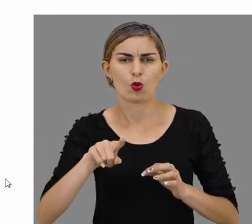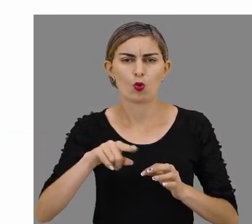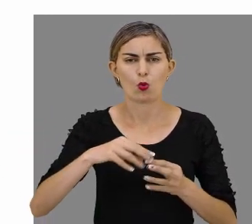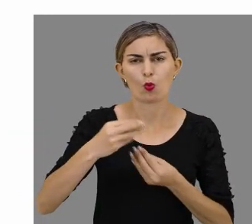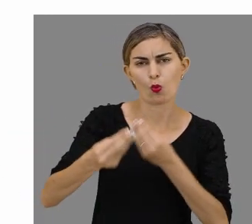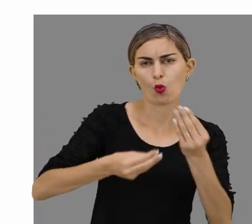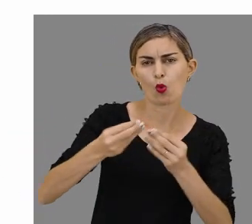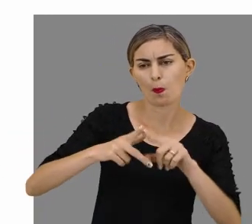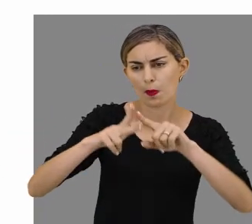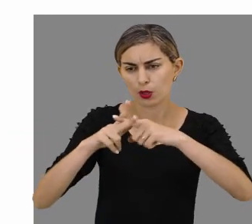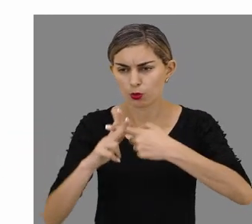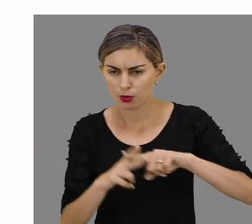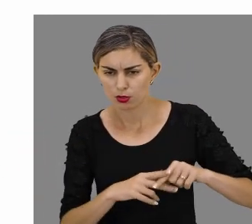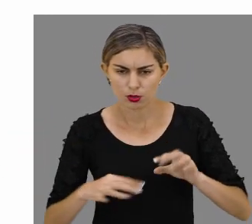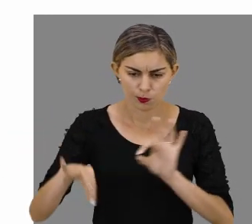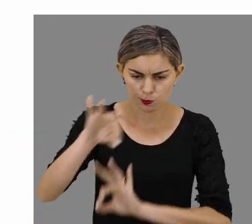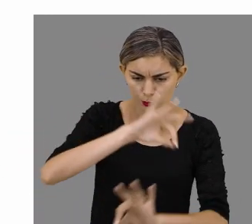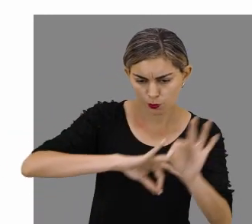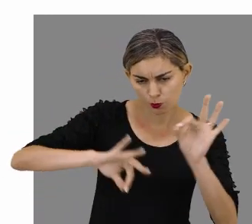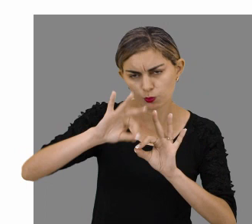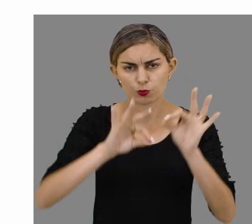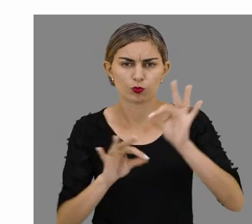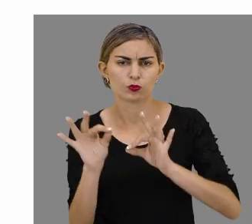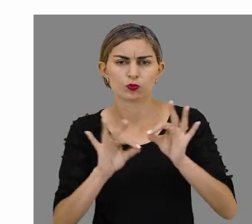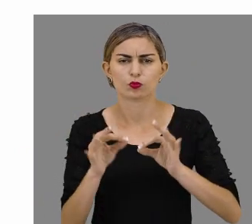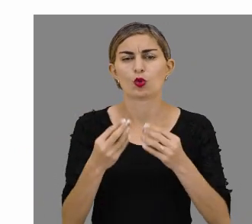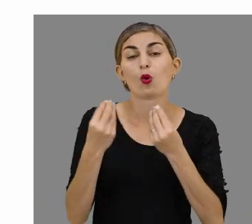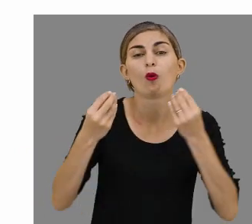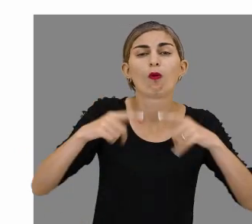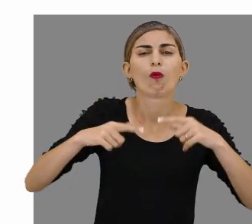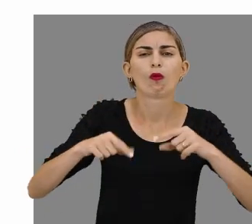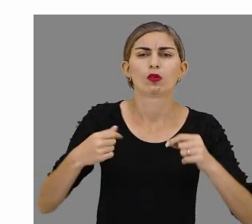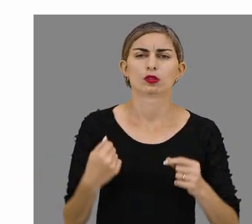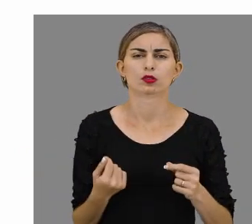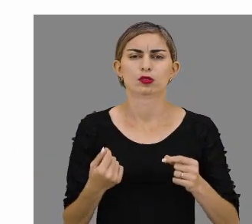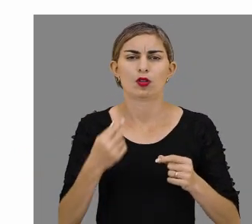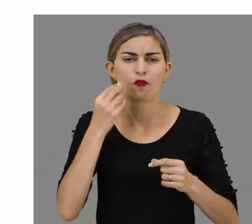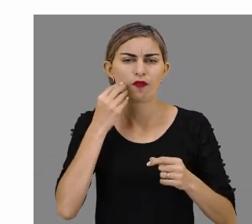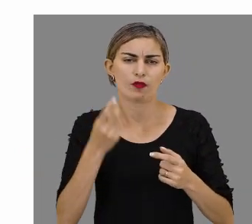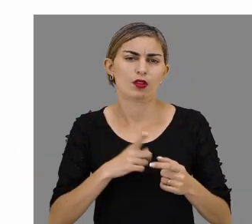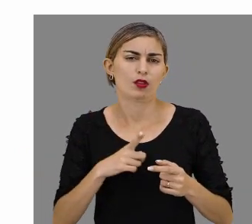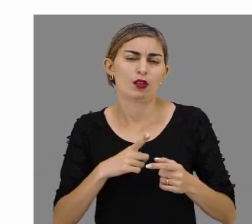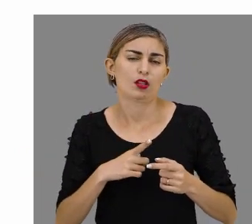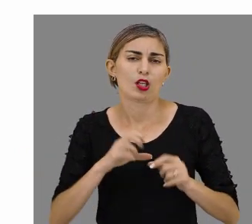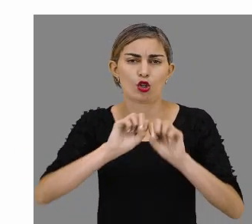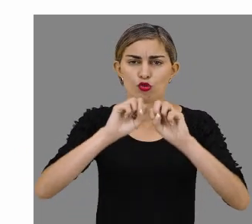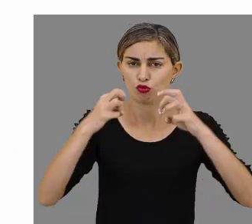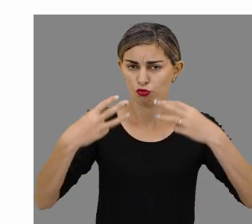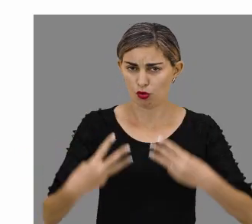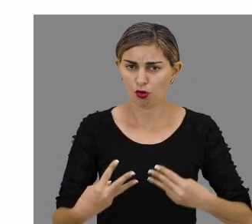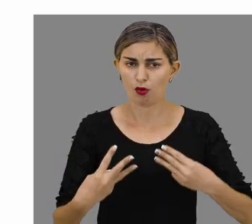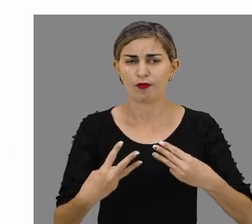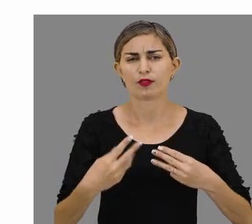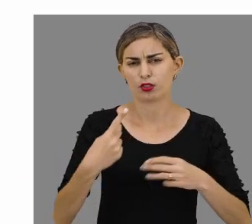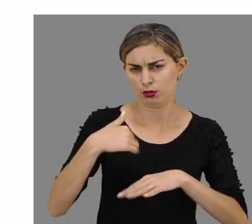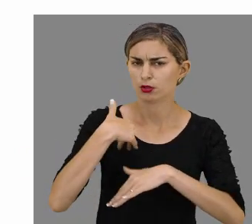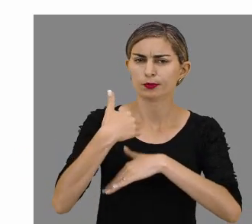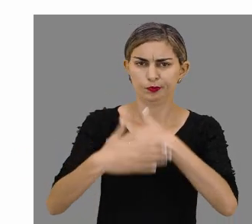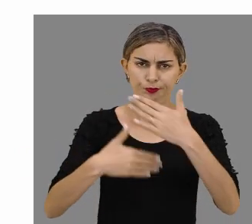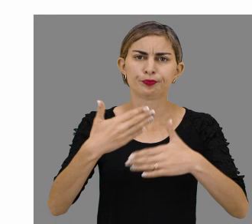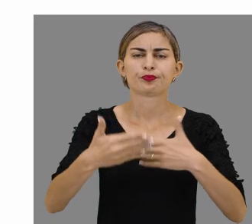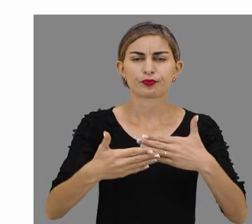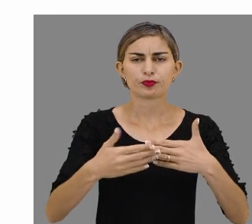e manutenção. Nessa fase é onde irá ser obtido o software que